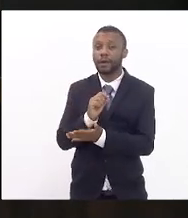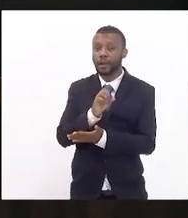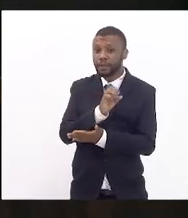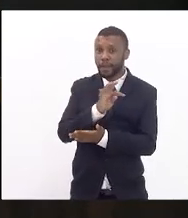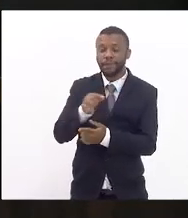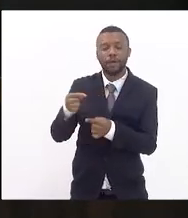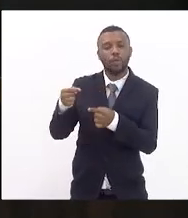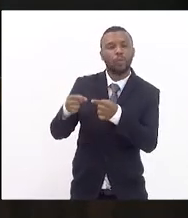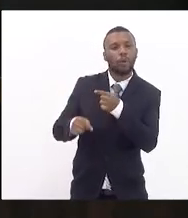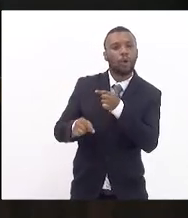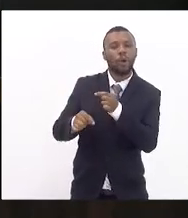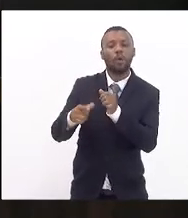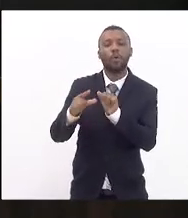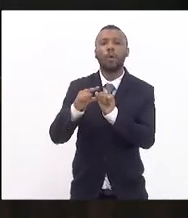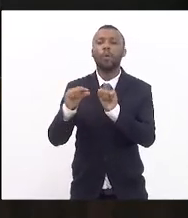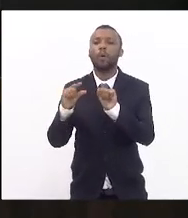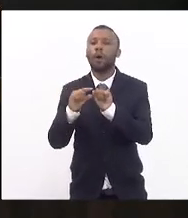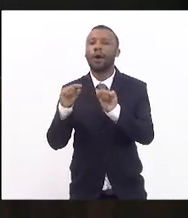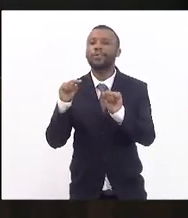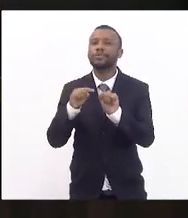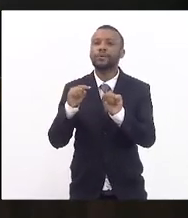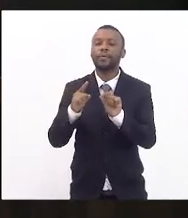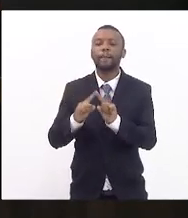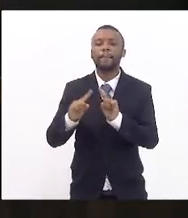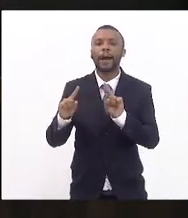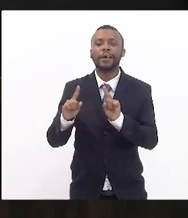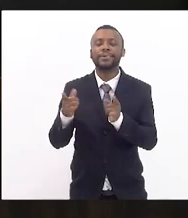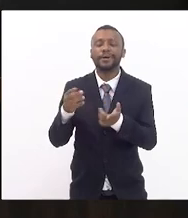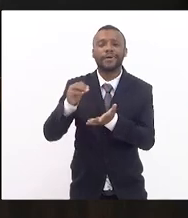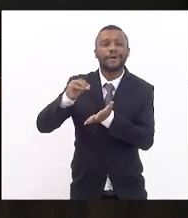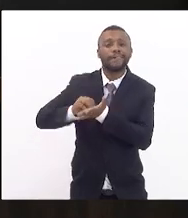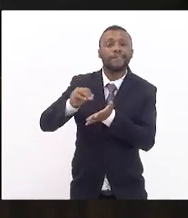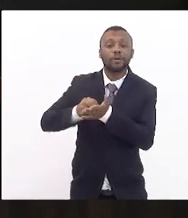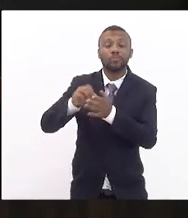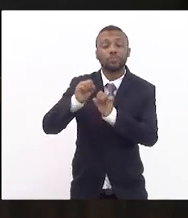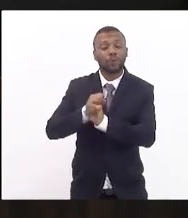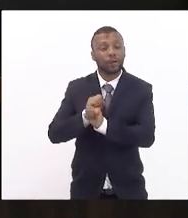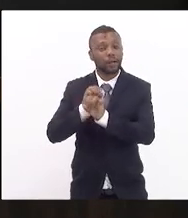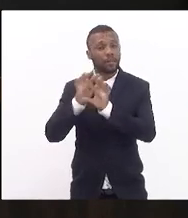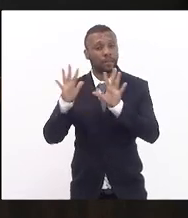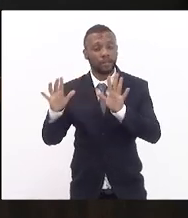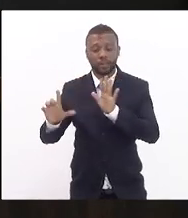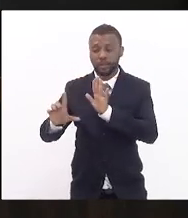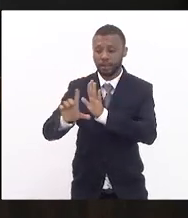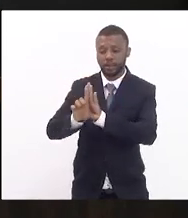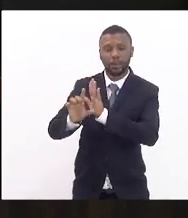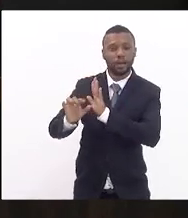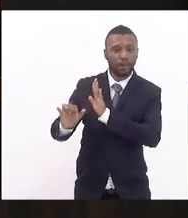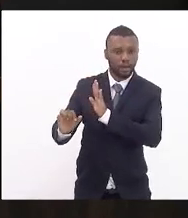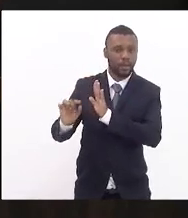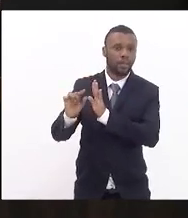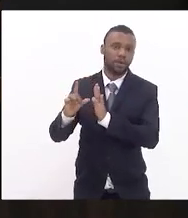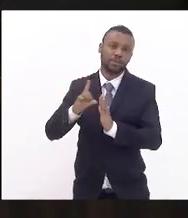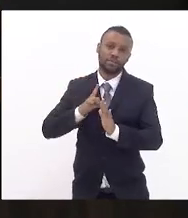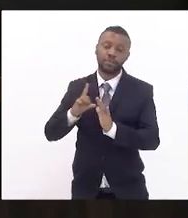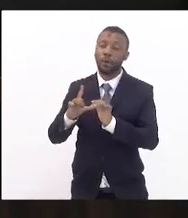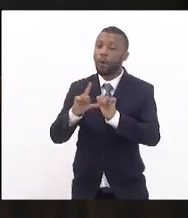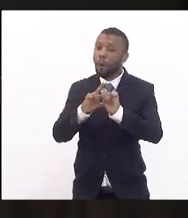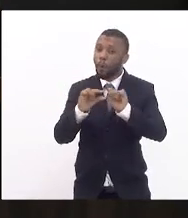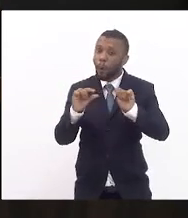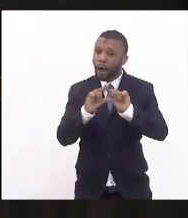inconstitucional alguns artigos, mas ficou muito claro que na lei tinha um artigo que